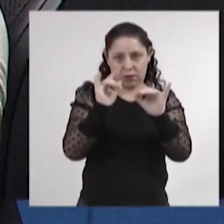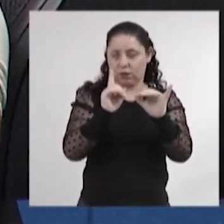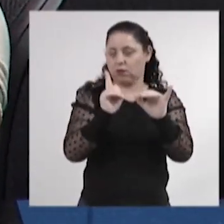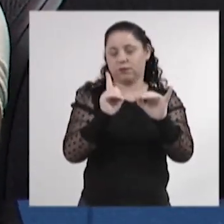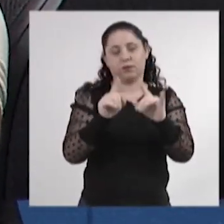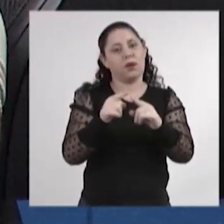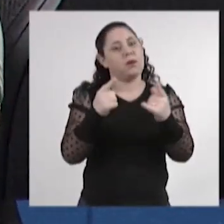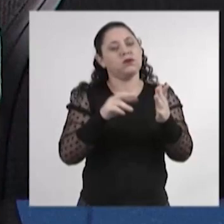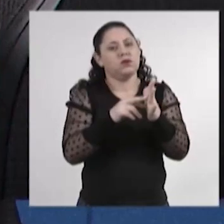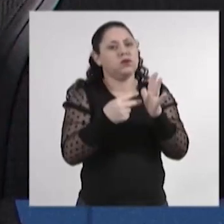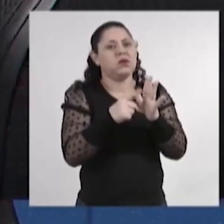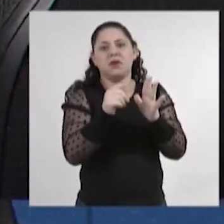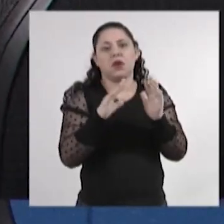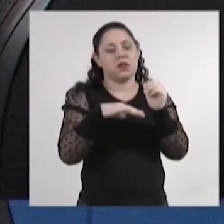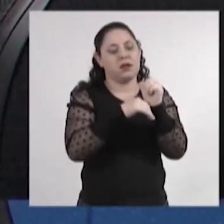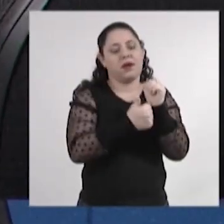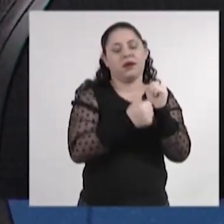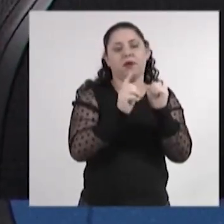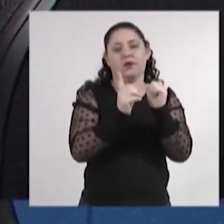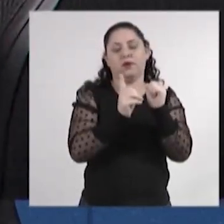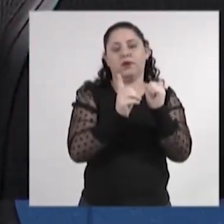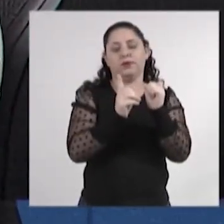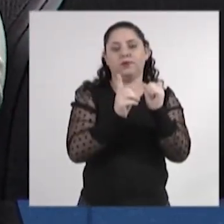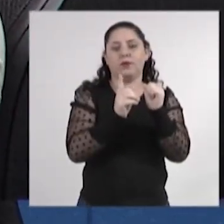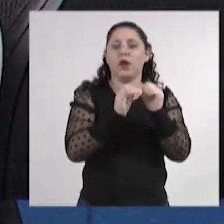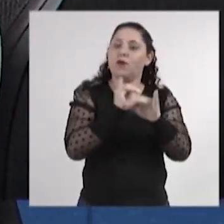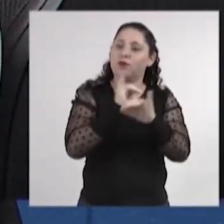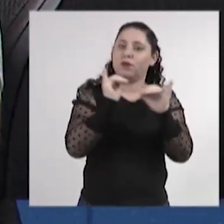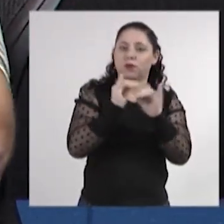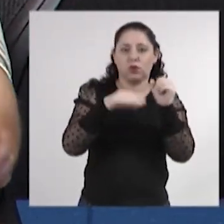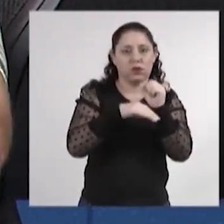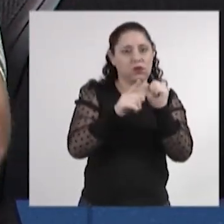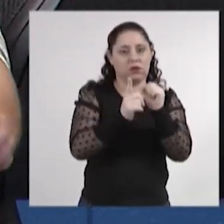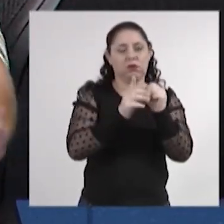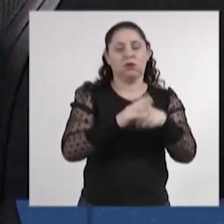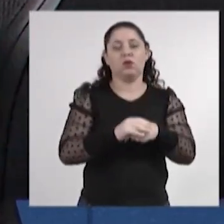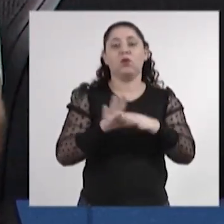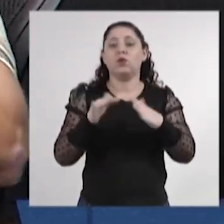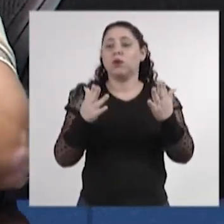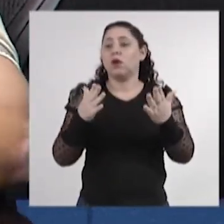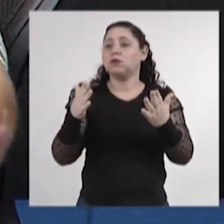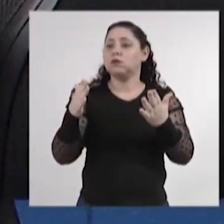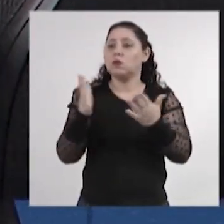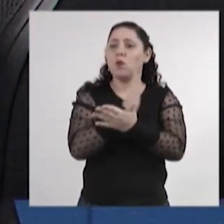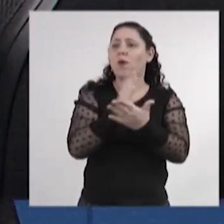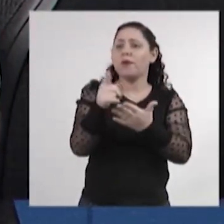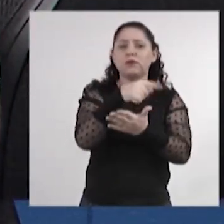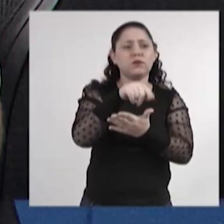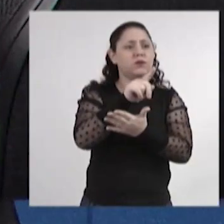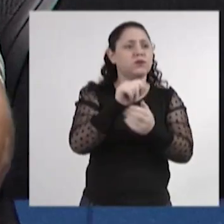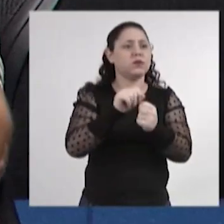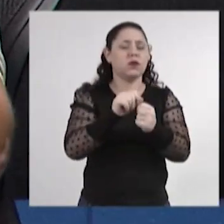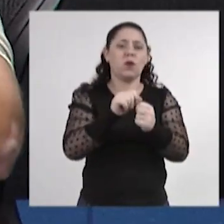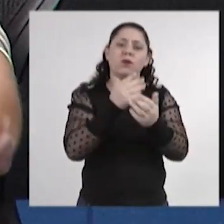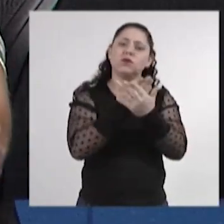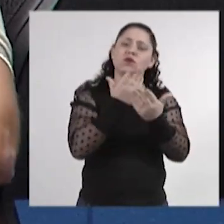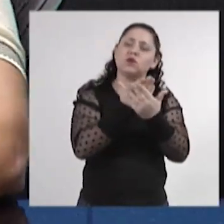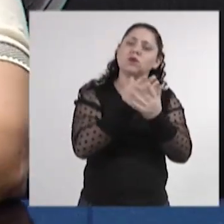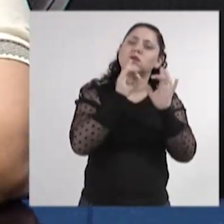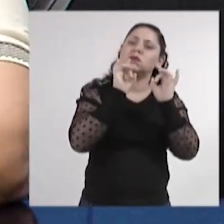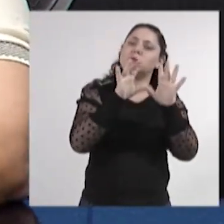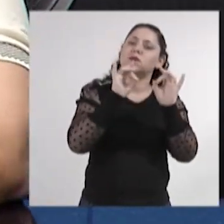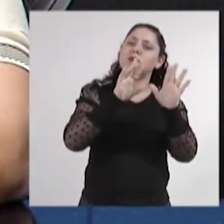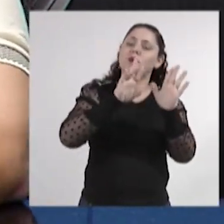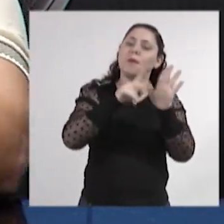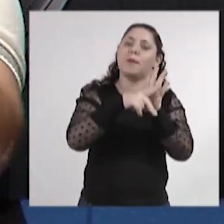Mas não significa que são sigilosos, tá? Os dados não são sigilosos. Quando qualquer um aqui que for fazer um estudo específico, eu quero fazer um